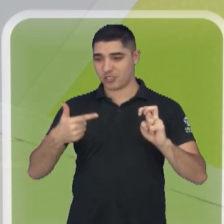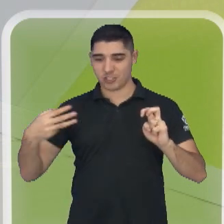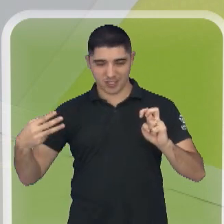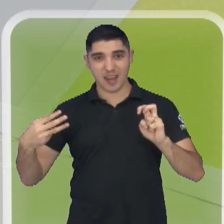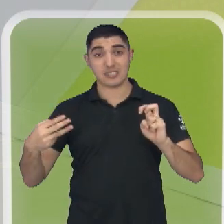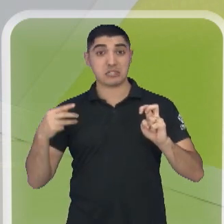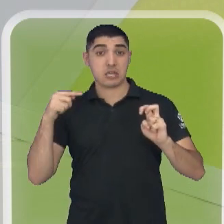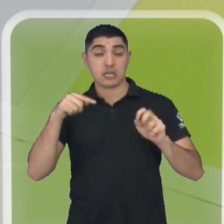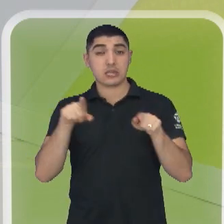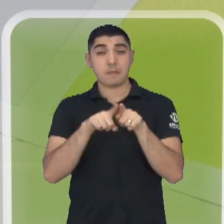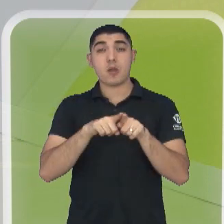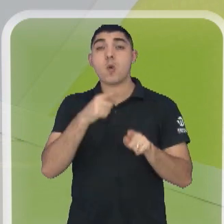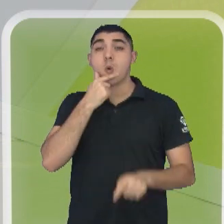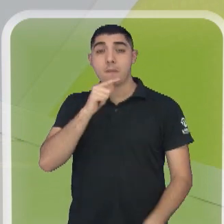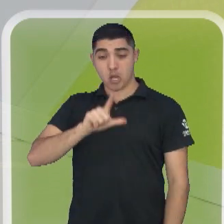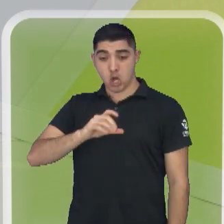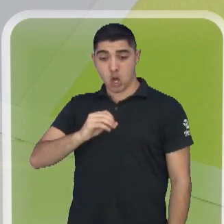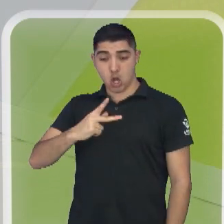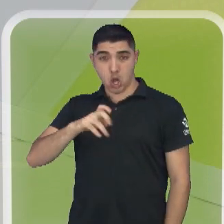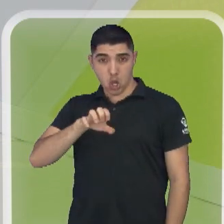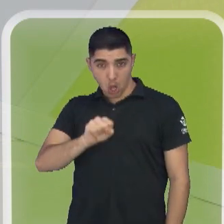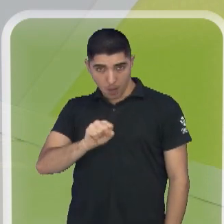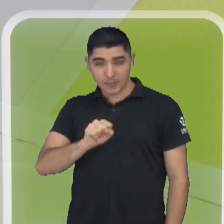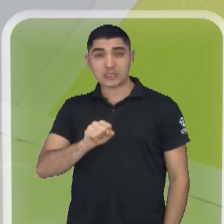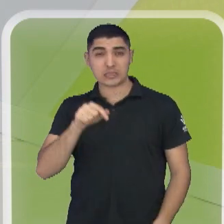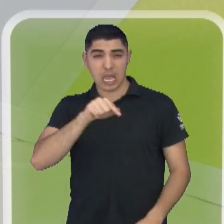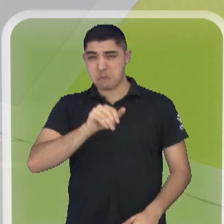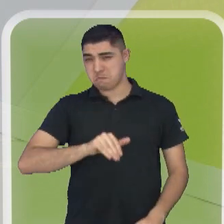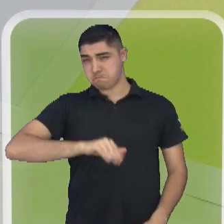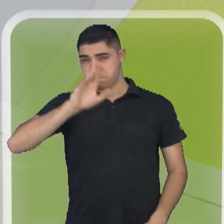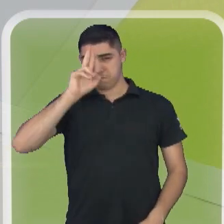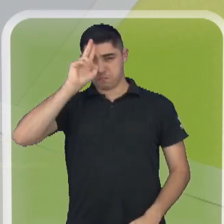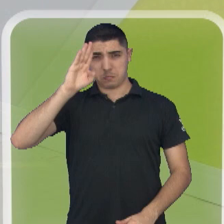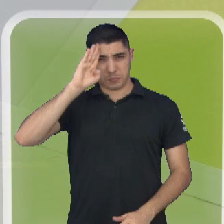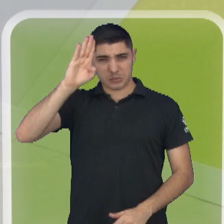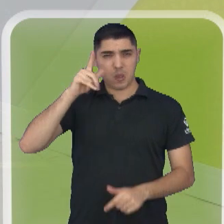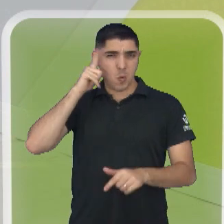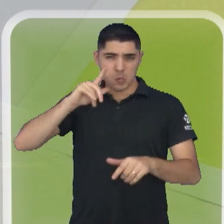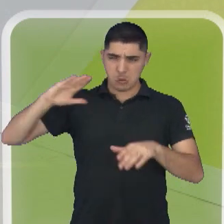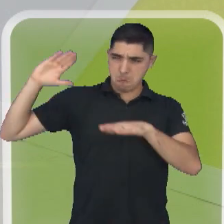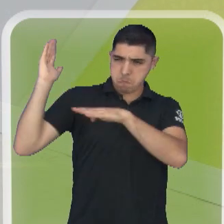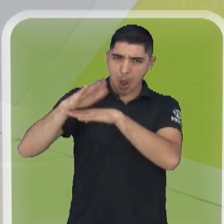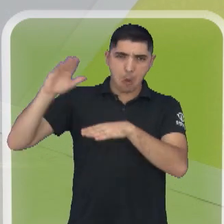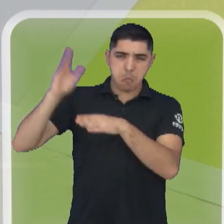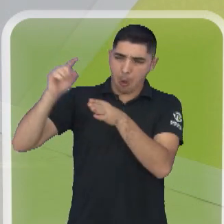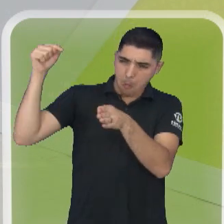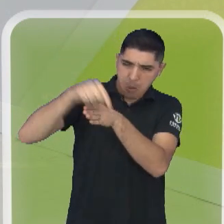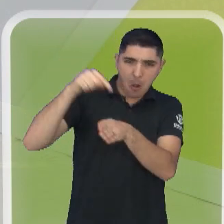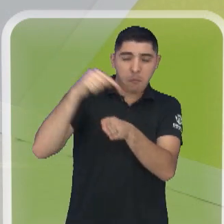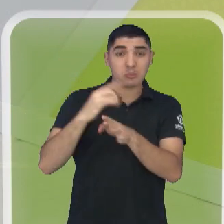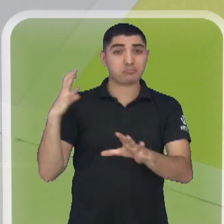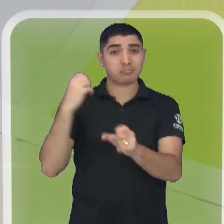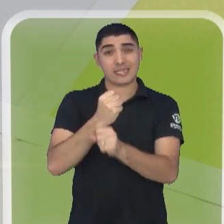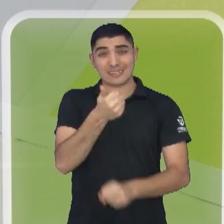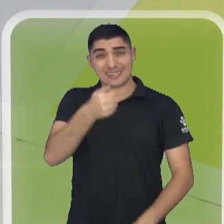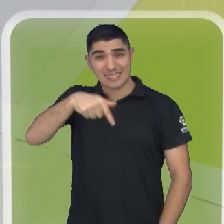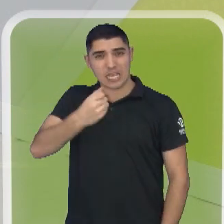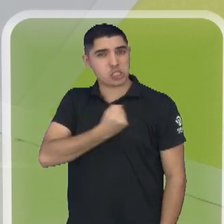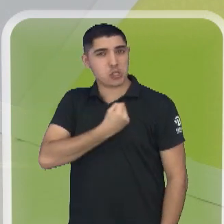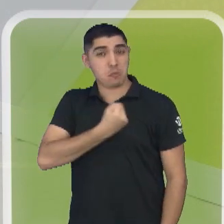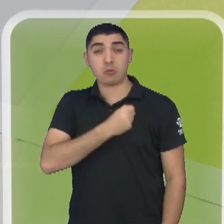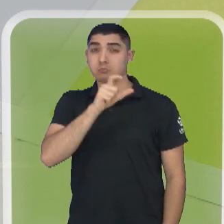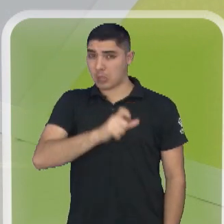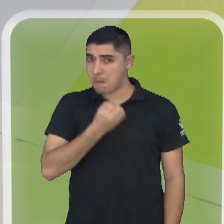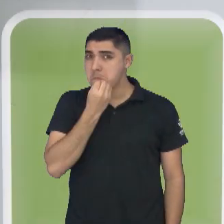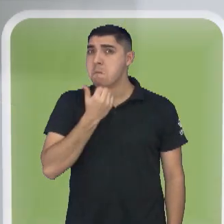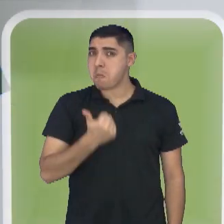ponteiro cubano Lopes foi o principal nome do jogo, anotando 17 pontos para o ataque do Cruzeiro. Joga demais o Lopes,